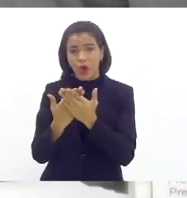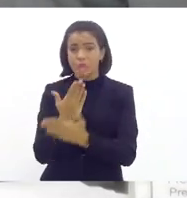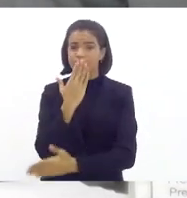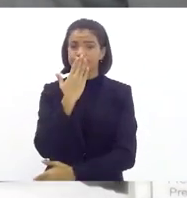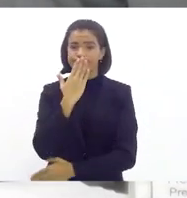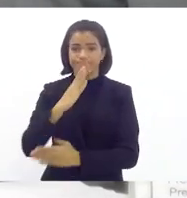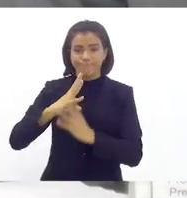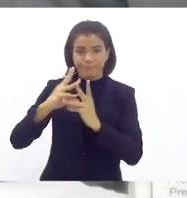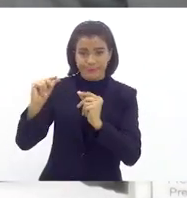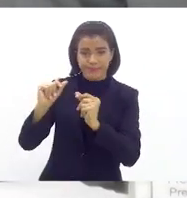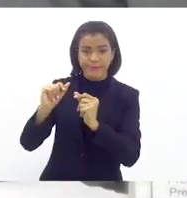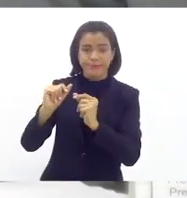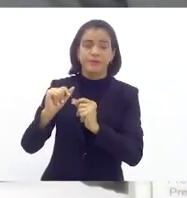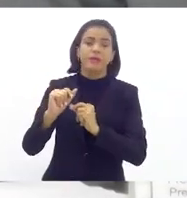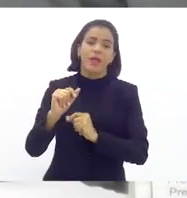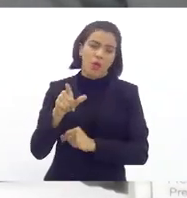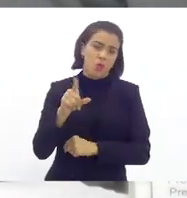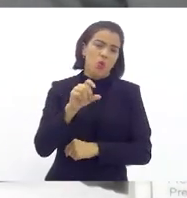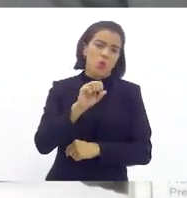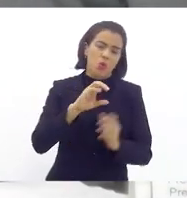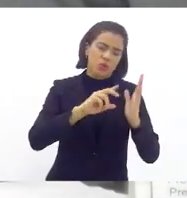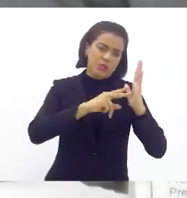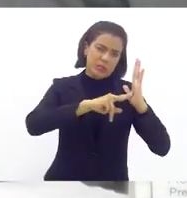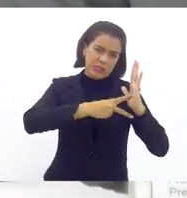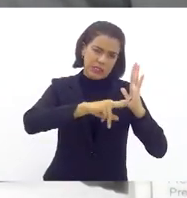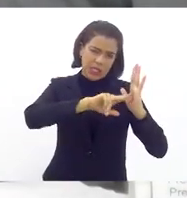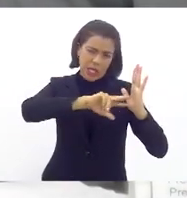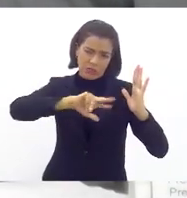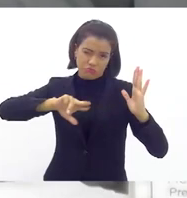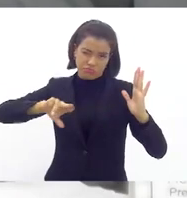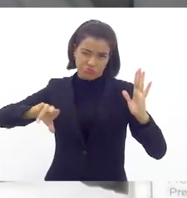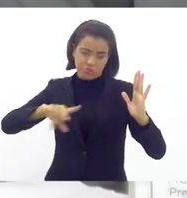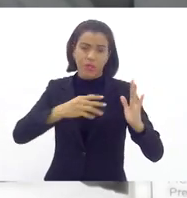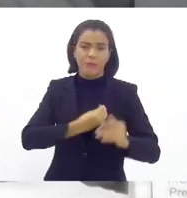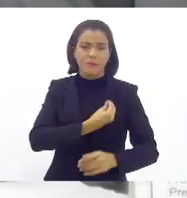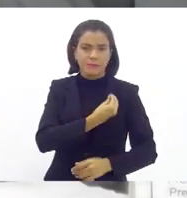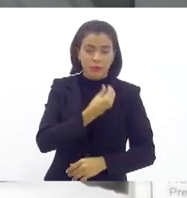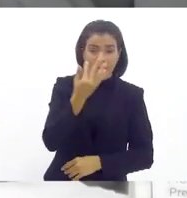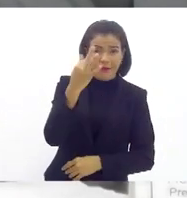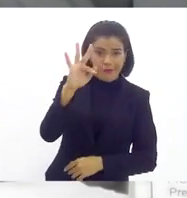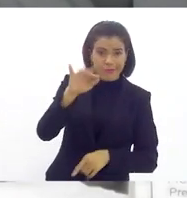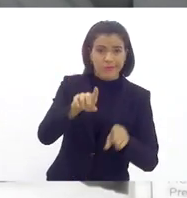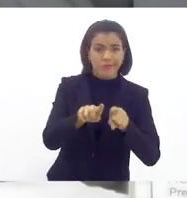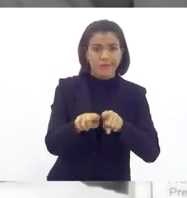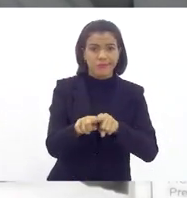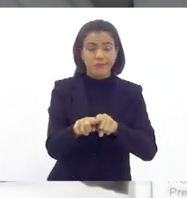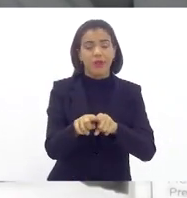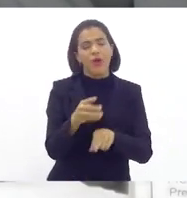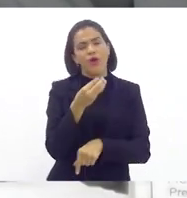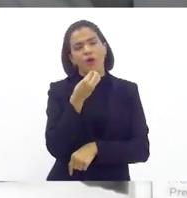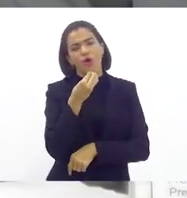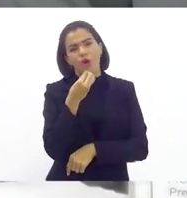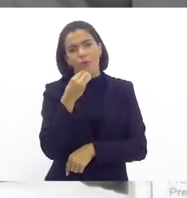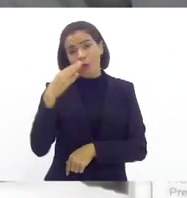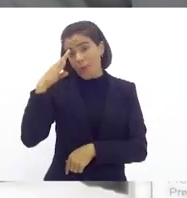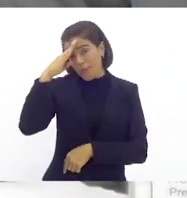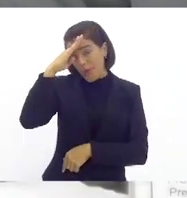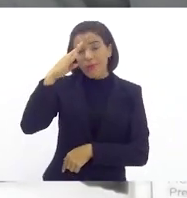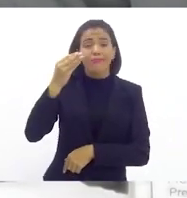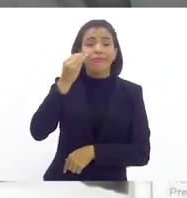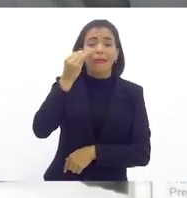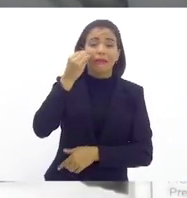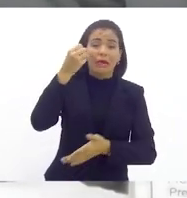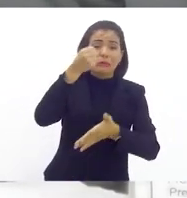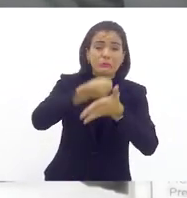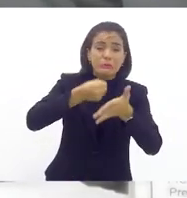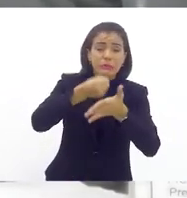O Simpro participou, o CEP, a Federação, e, claro, os bolsonaristas estão querendo derrubar